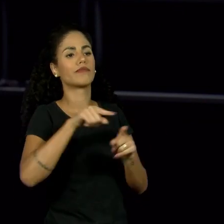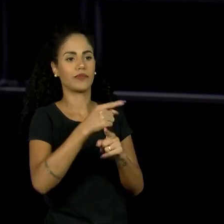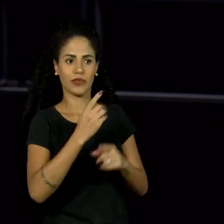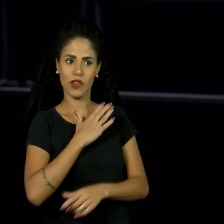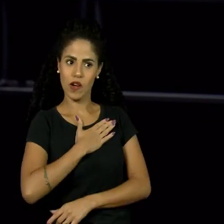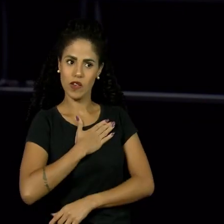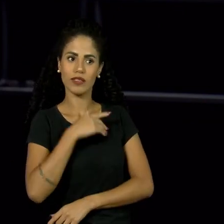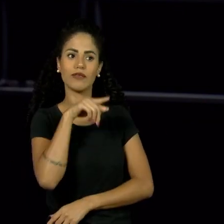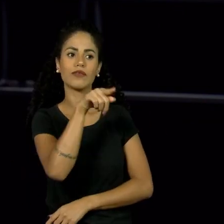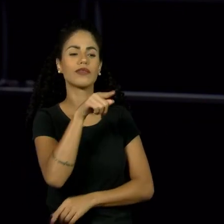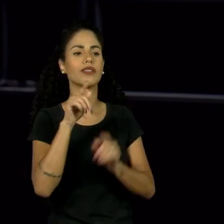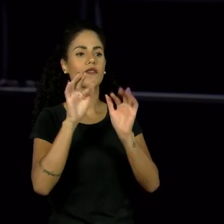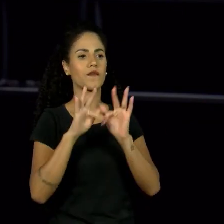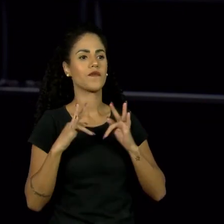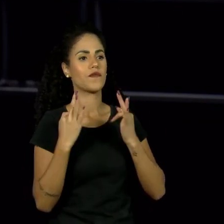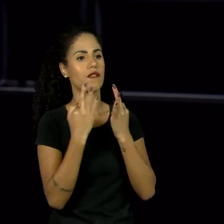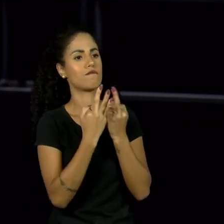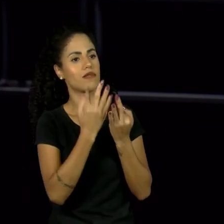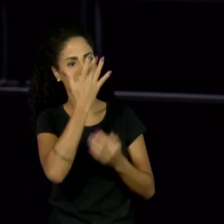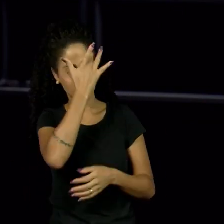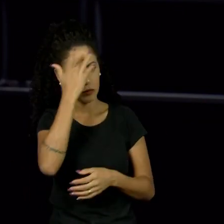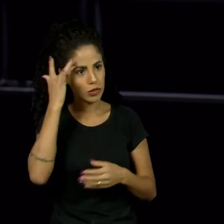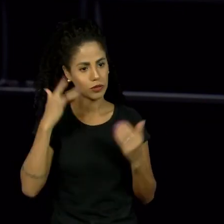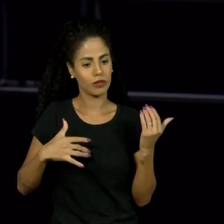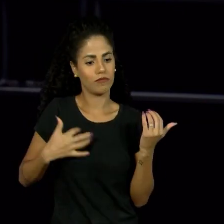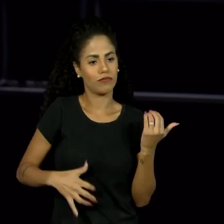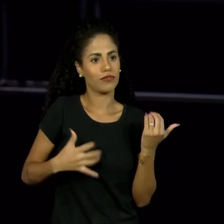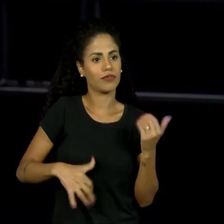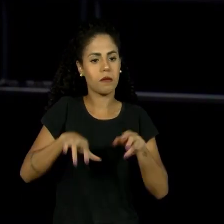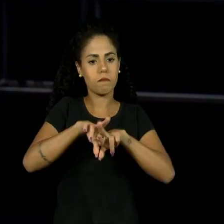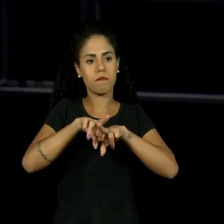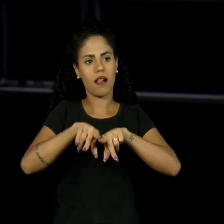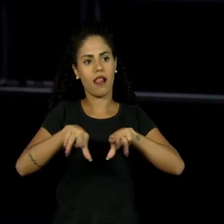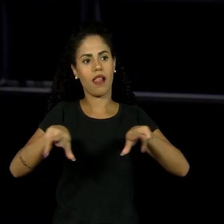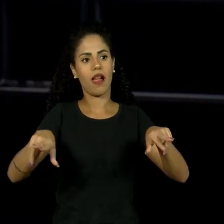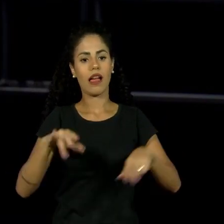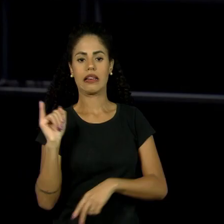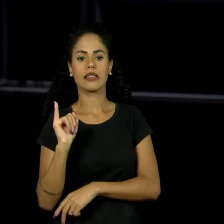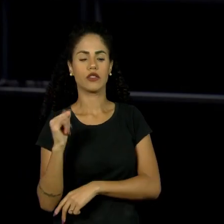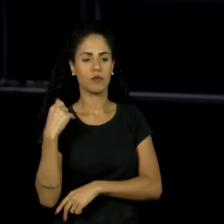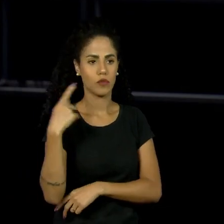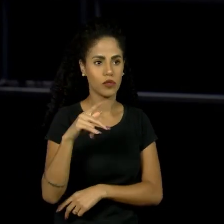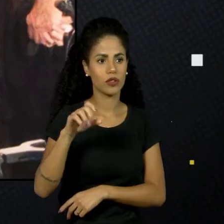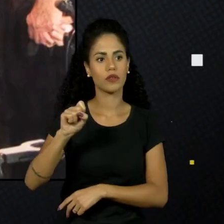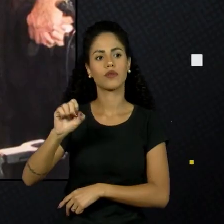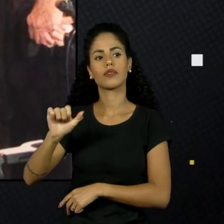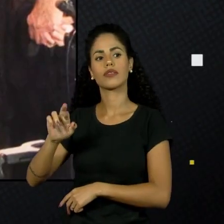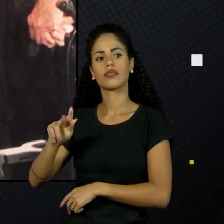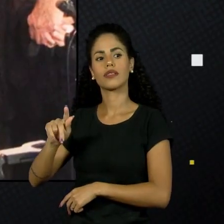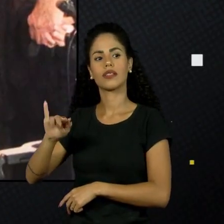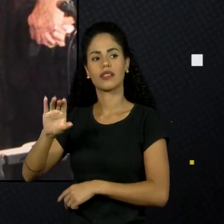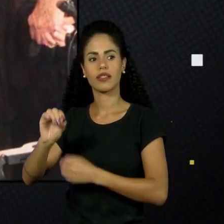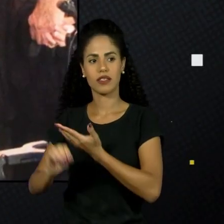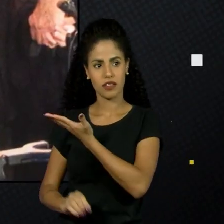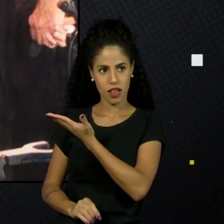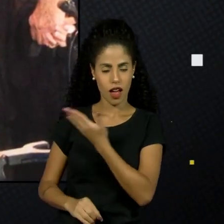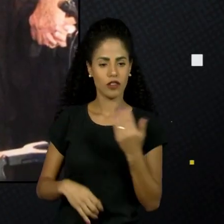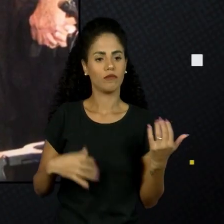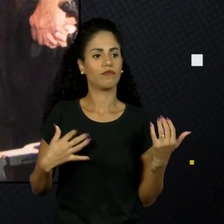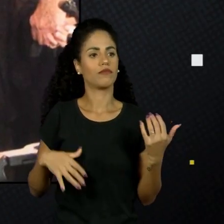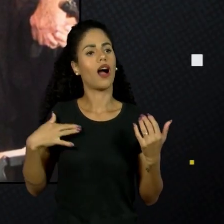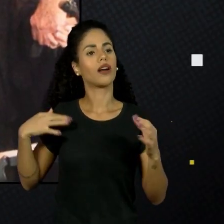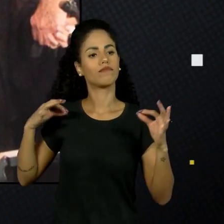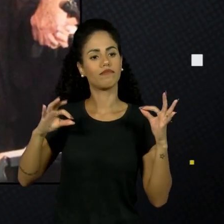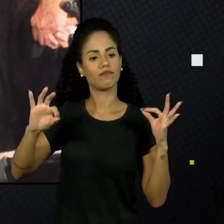você pertence a uma família de grandes instrumentistas, né? Seus irmãos, Sérgio e Odair Assad, violonistas